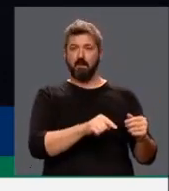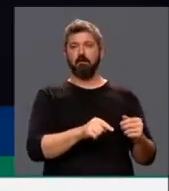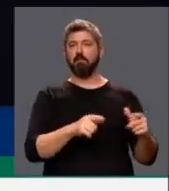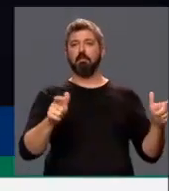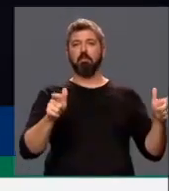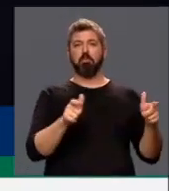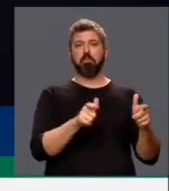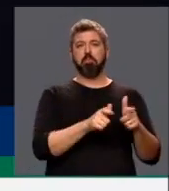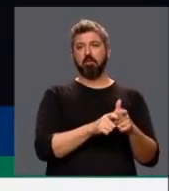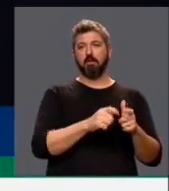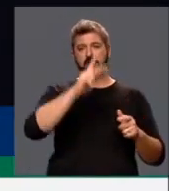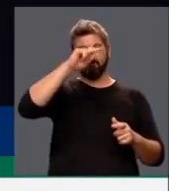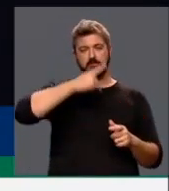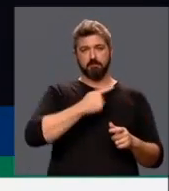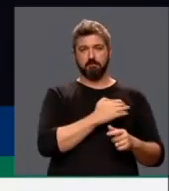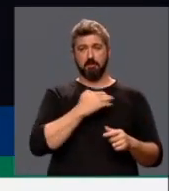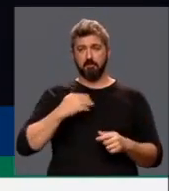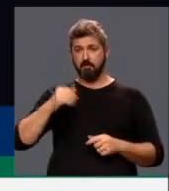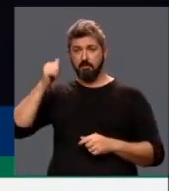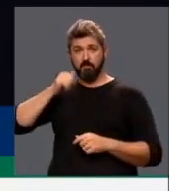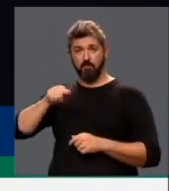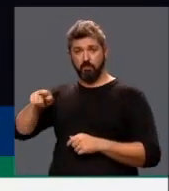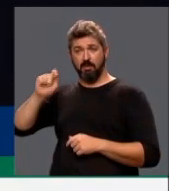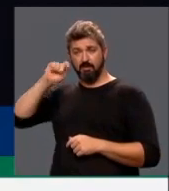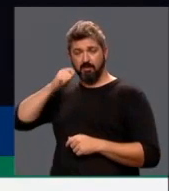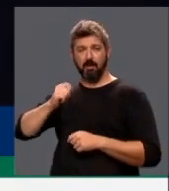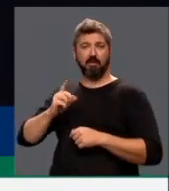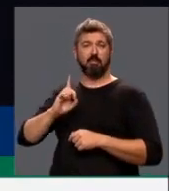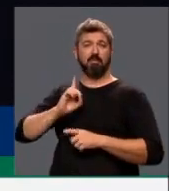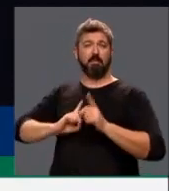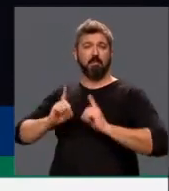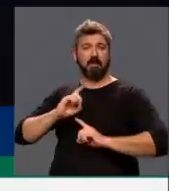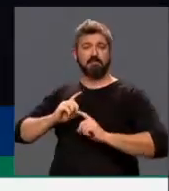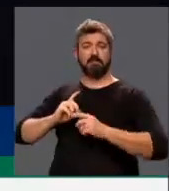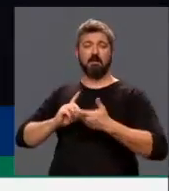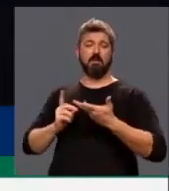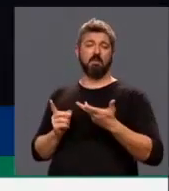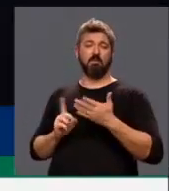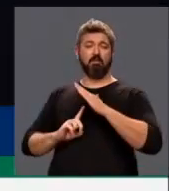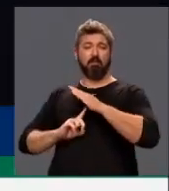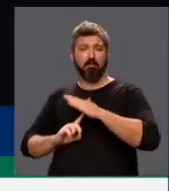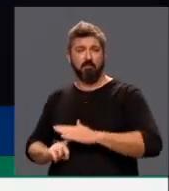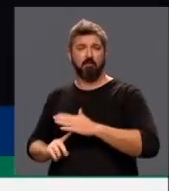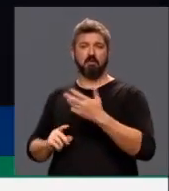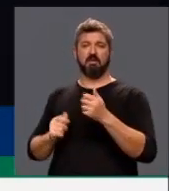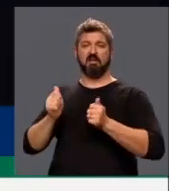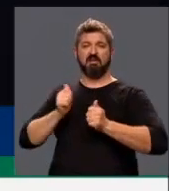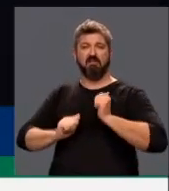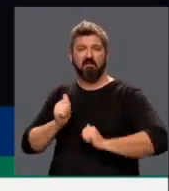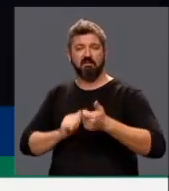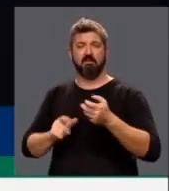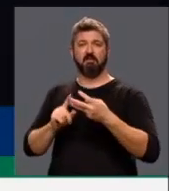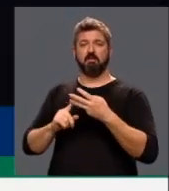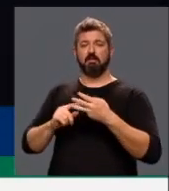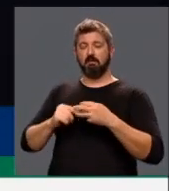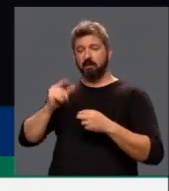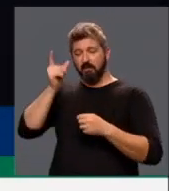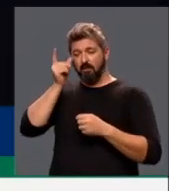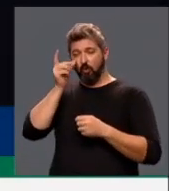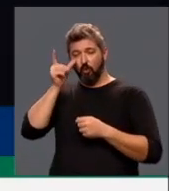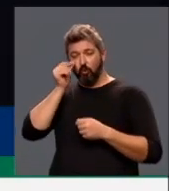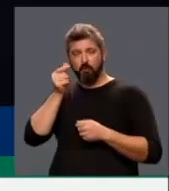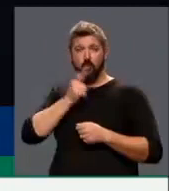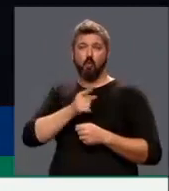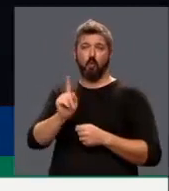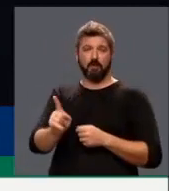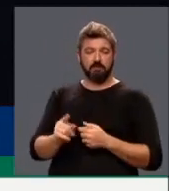as grandes vítimas de depressão, de adoecimentos afetivos, de ansiedades, de insônias, de todo tipo de adoecimento